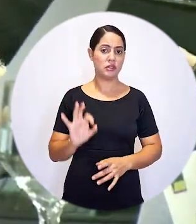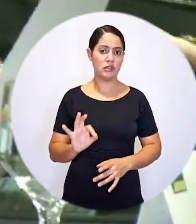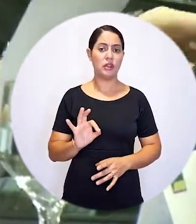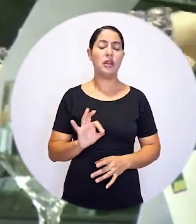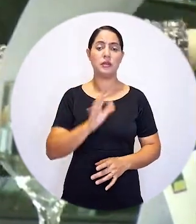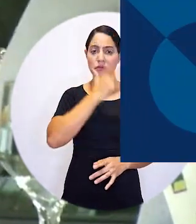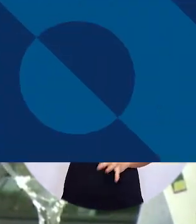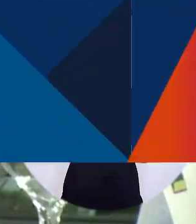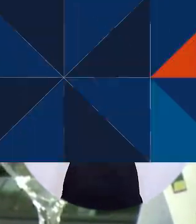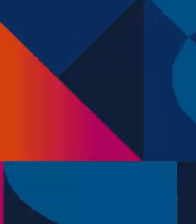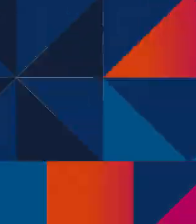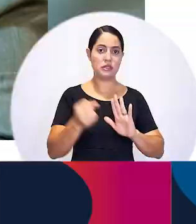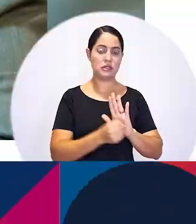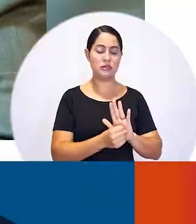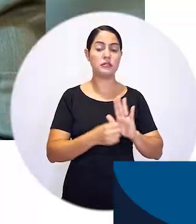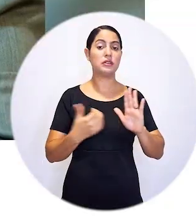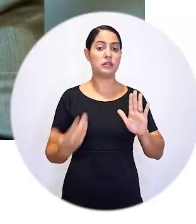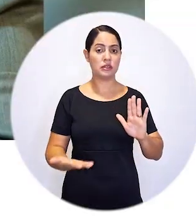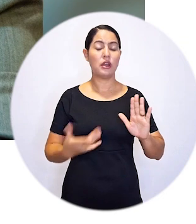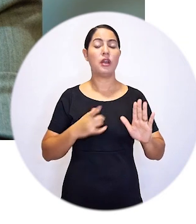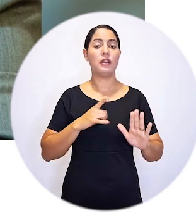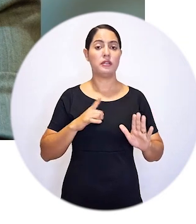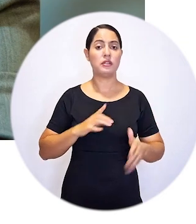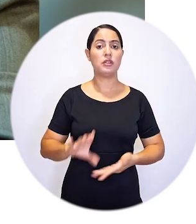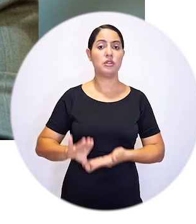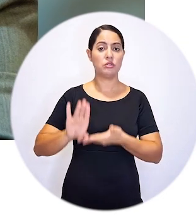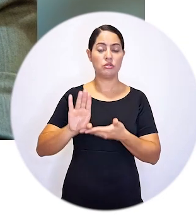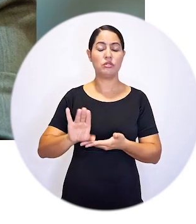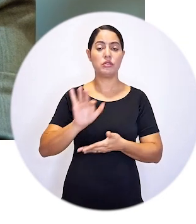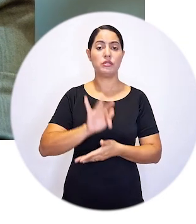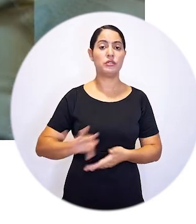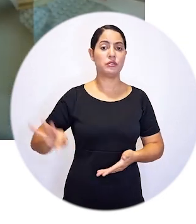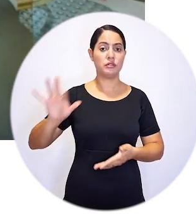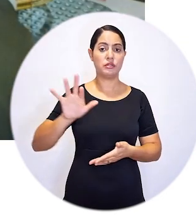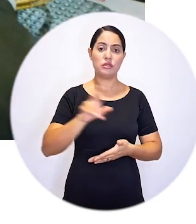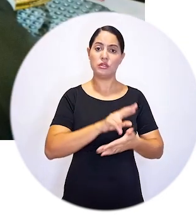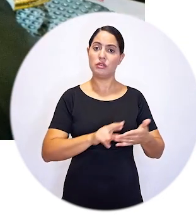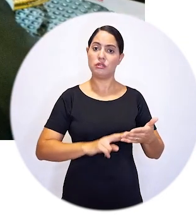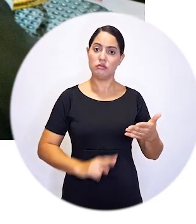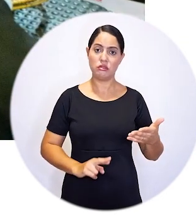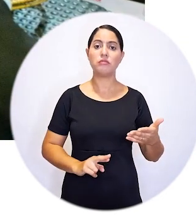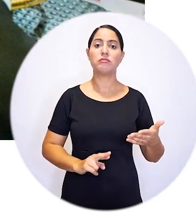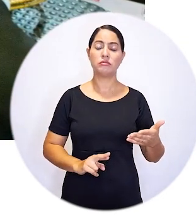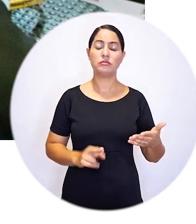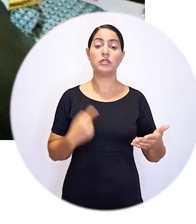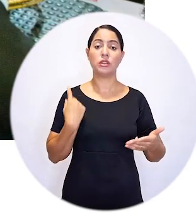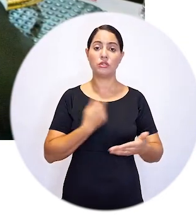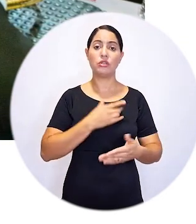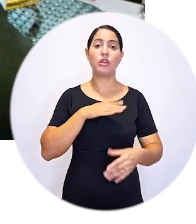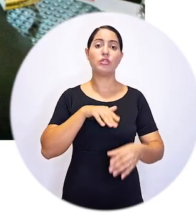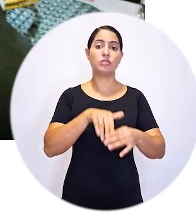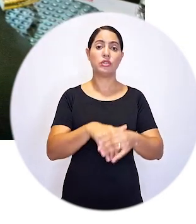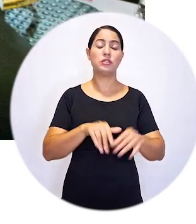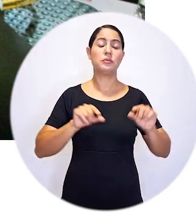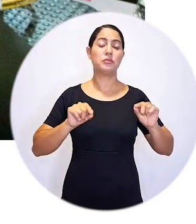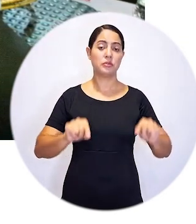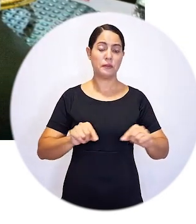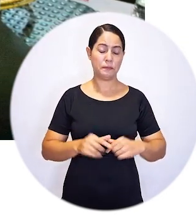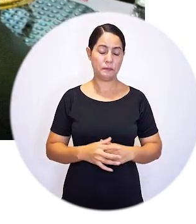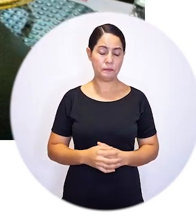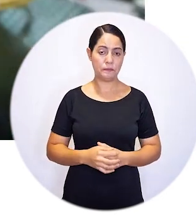proporcionais à quantidade de seus inscritos. Autos distribuídos e incluídos na pauta do Conselho Federal é o relatório do suficiente.